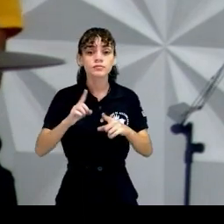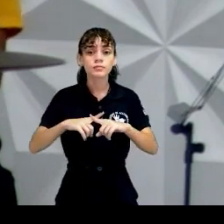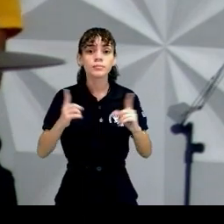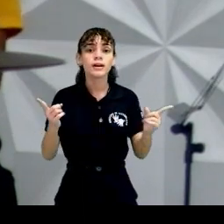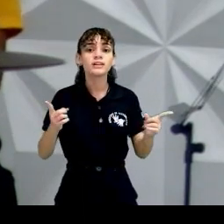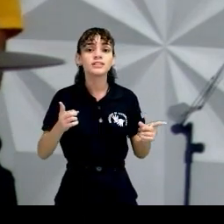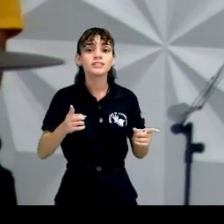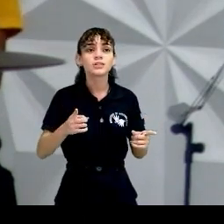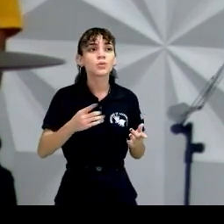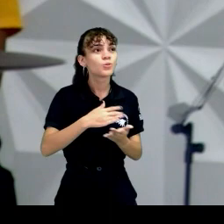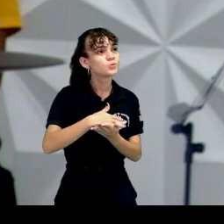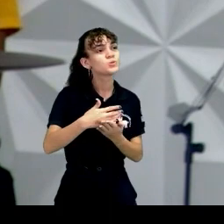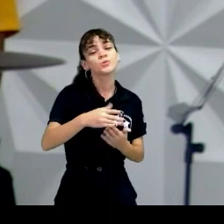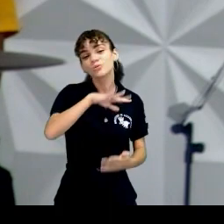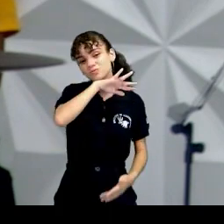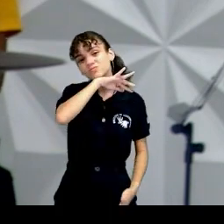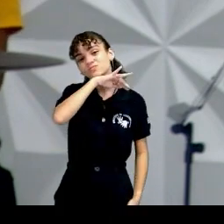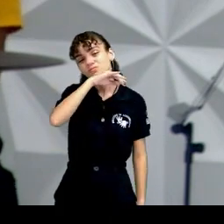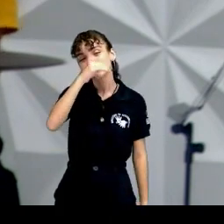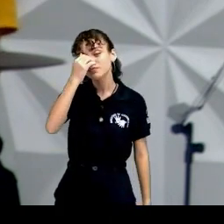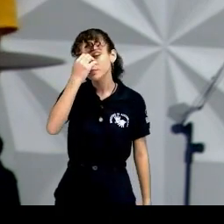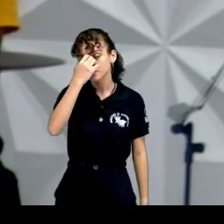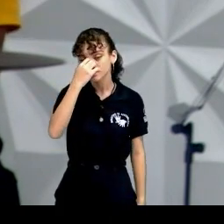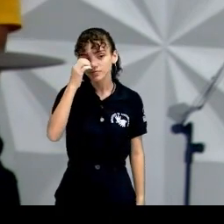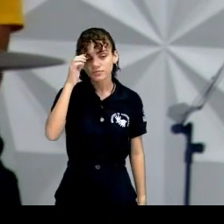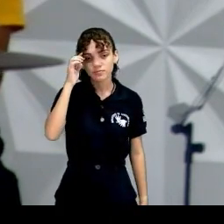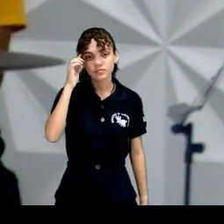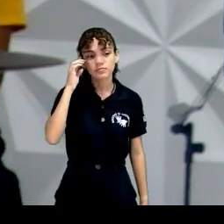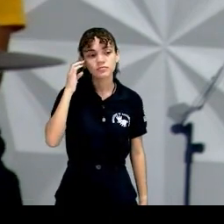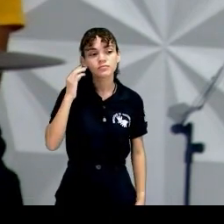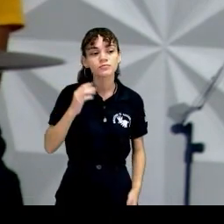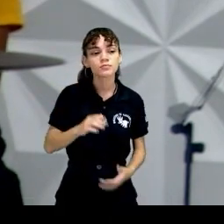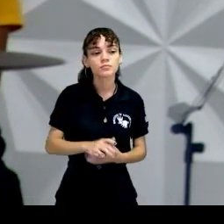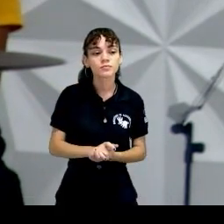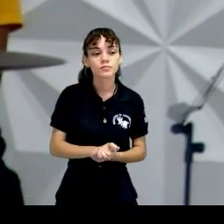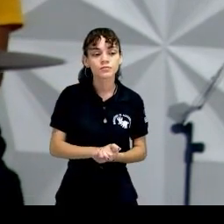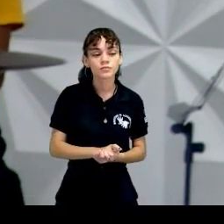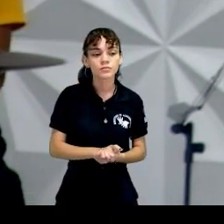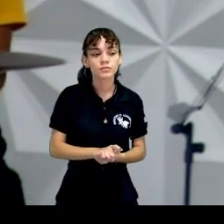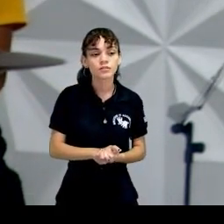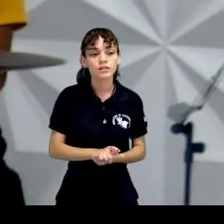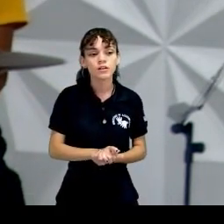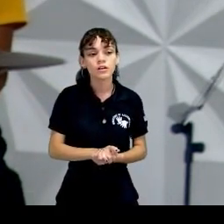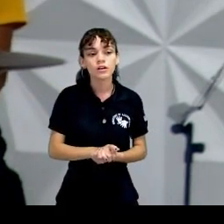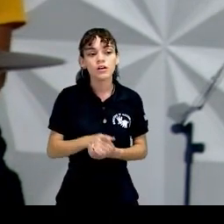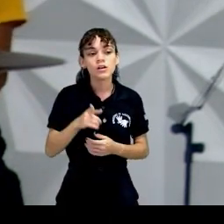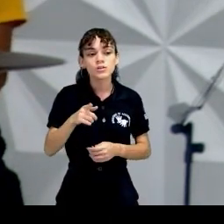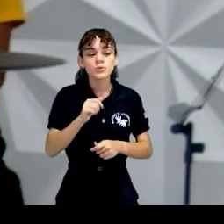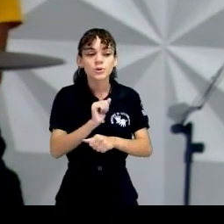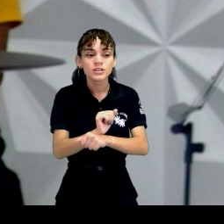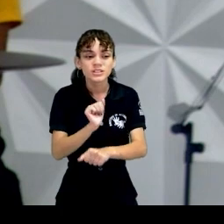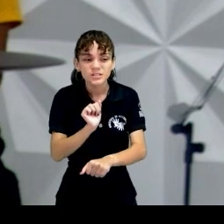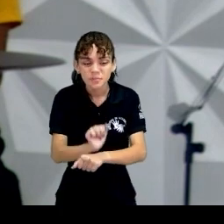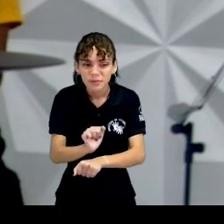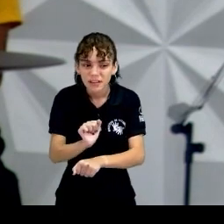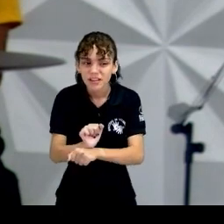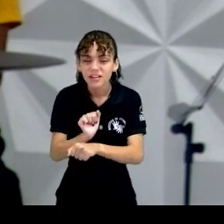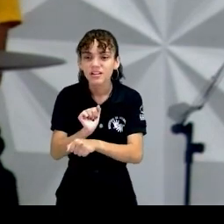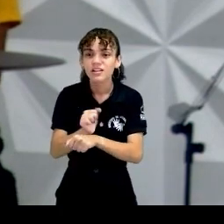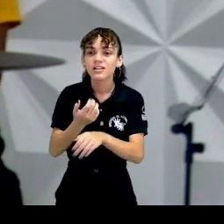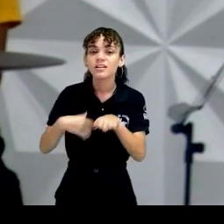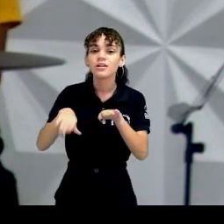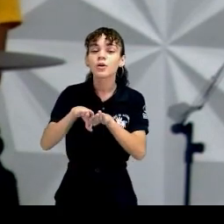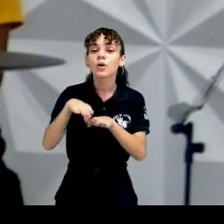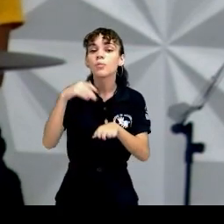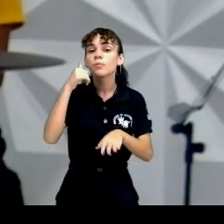sua mente, a expectativa daquela mulher, diante da certeza de que Jesus iria curá-la? Quem sabe conversando com